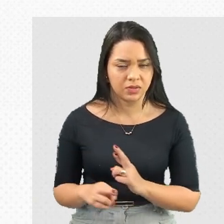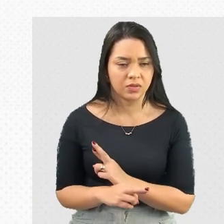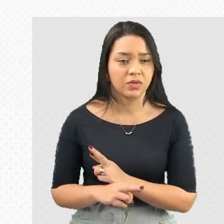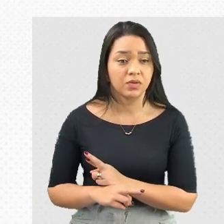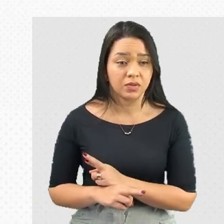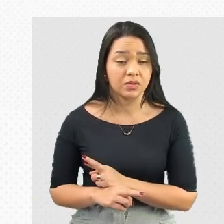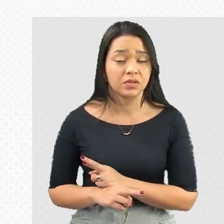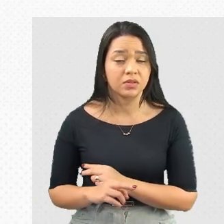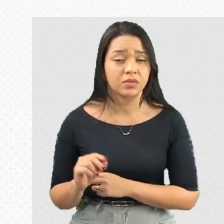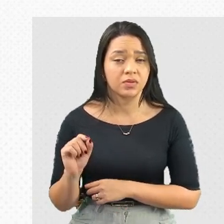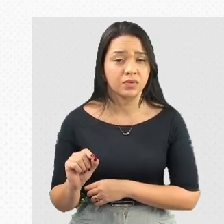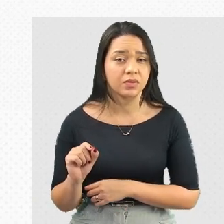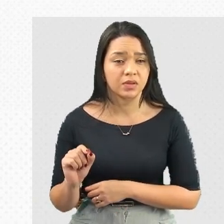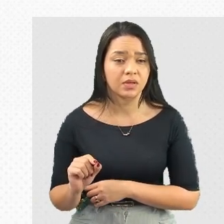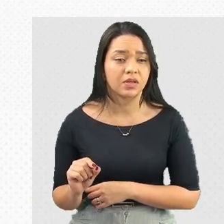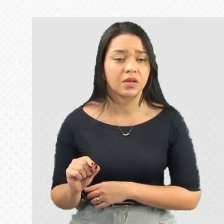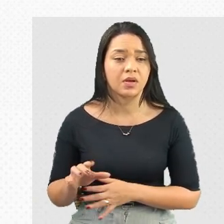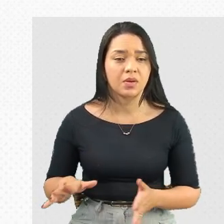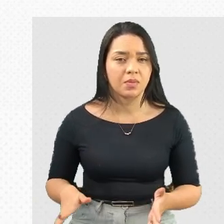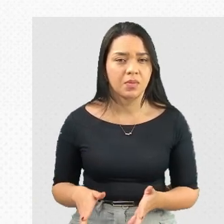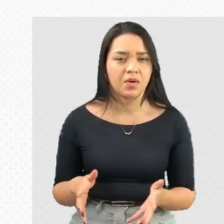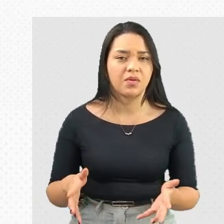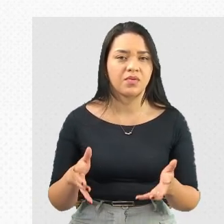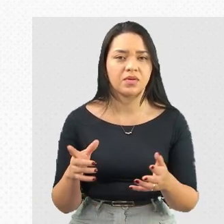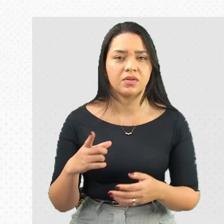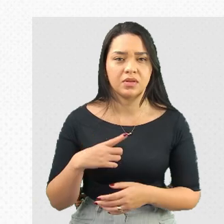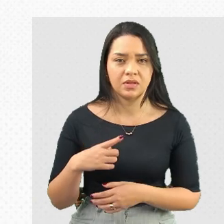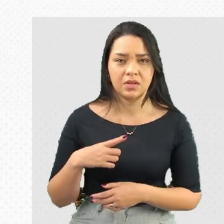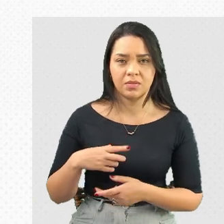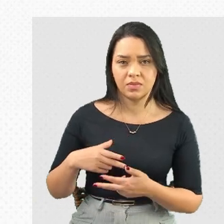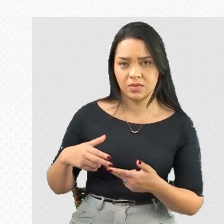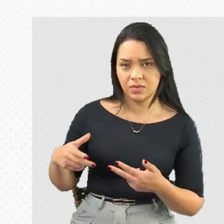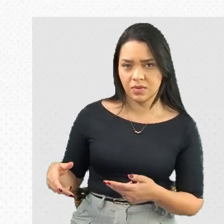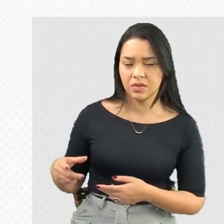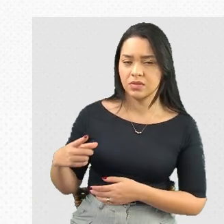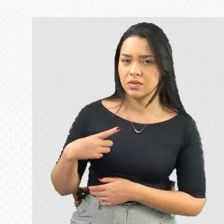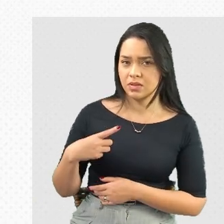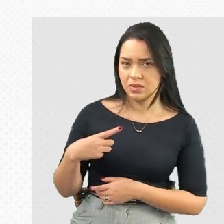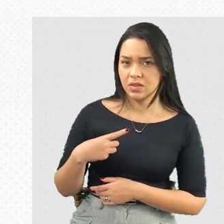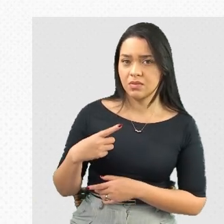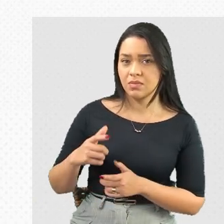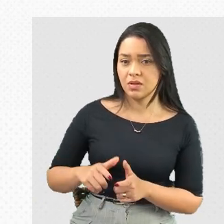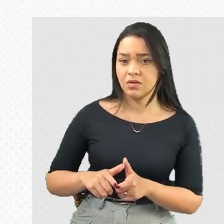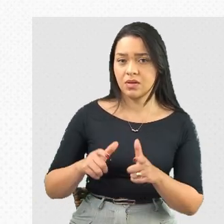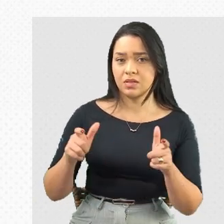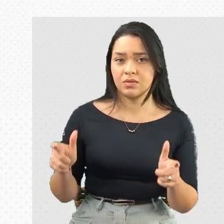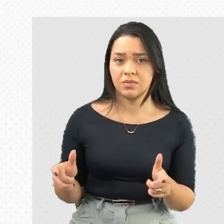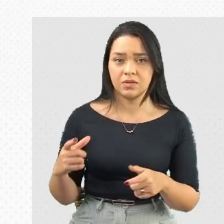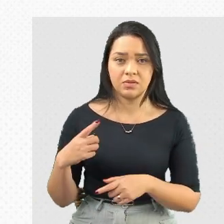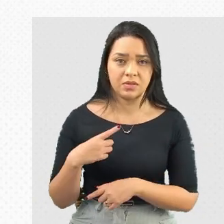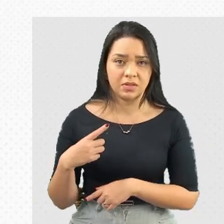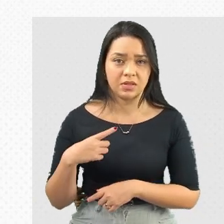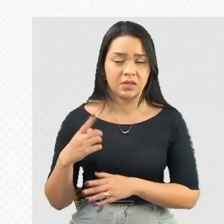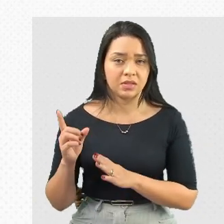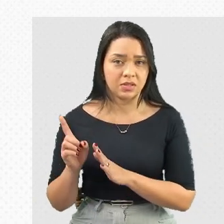né, movido por esse ultranacionalismo, pelo crescimento dessa